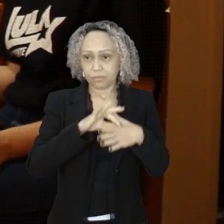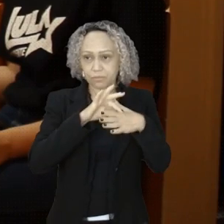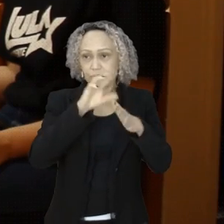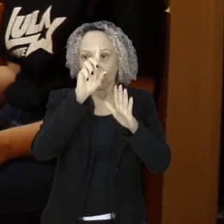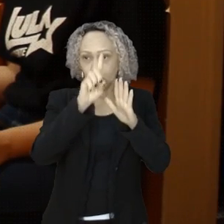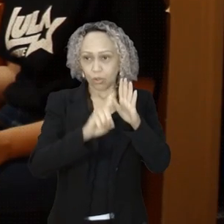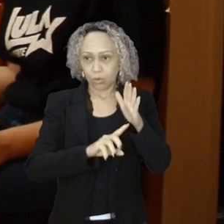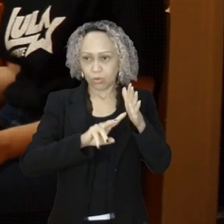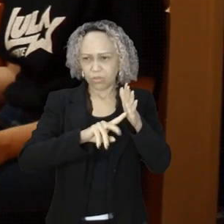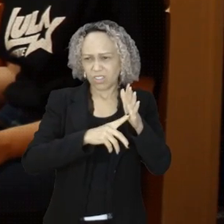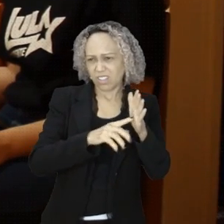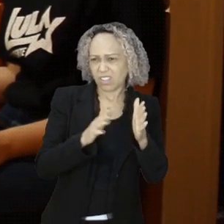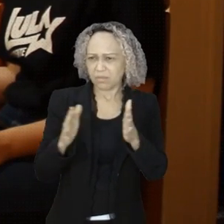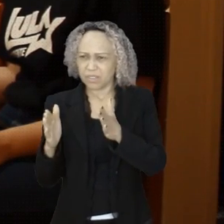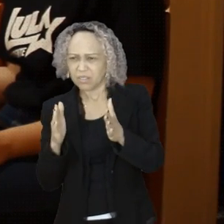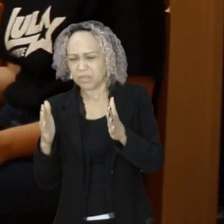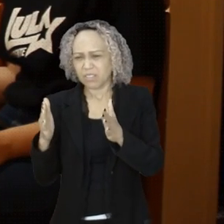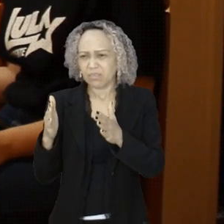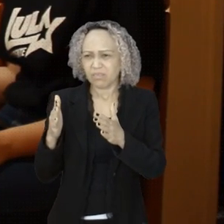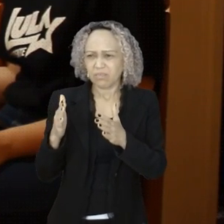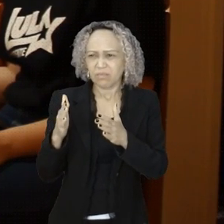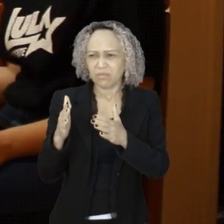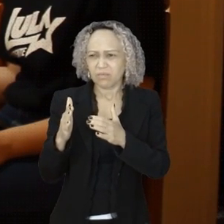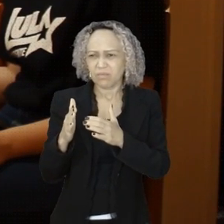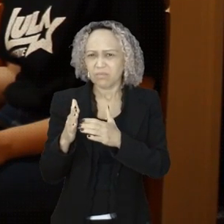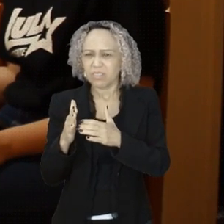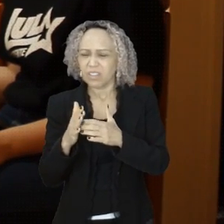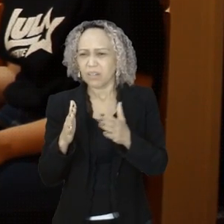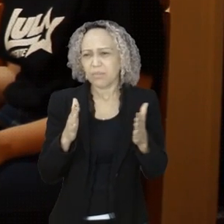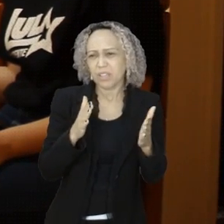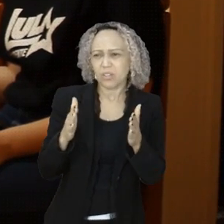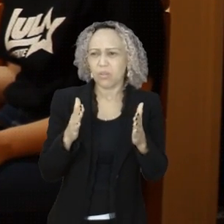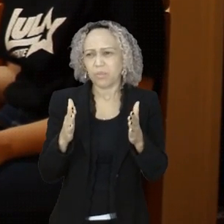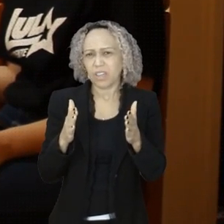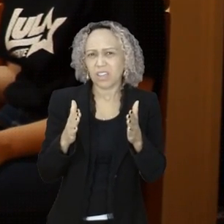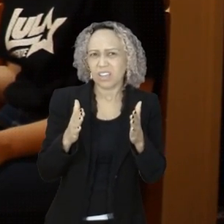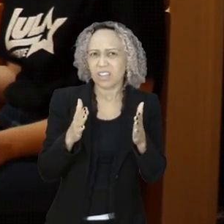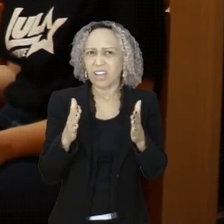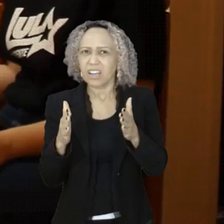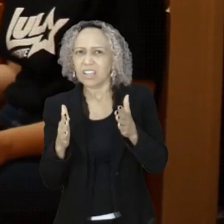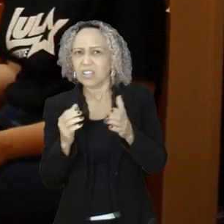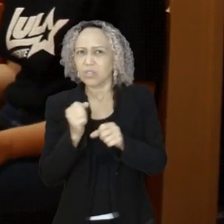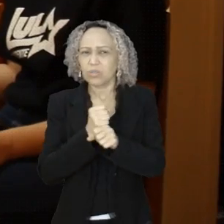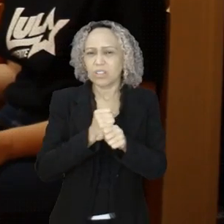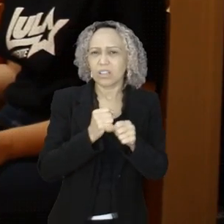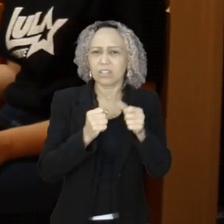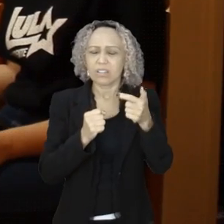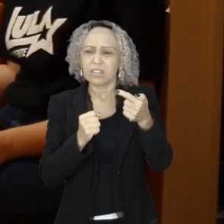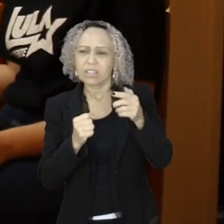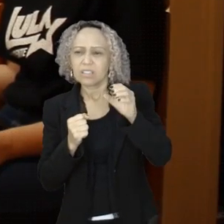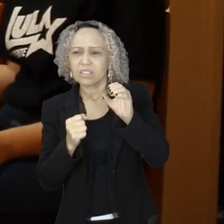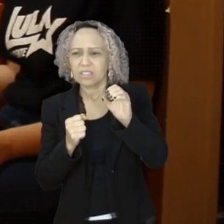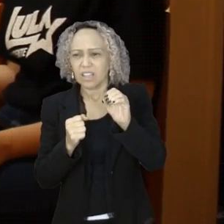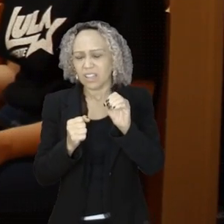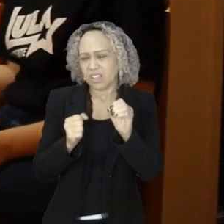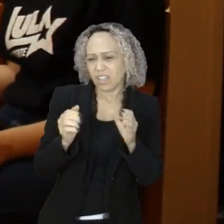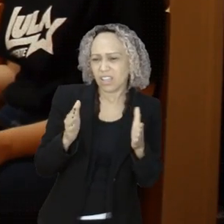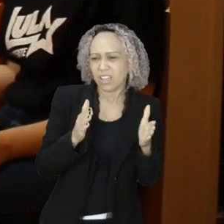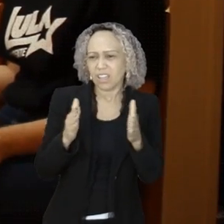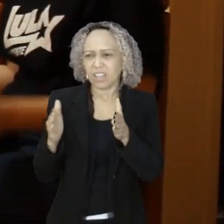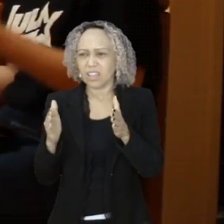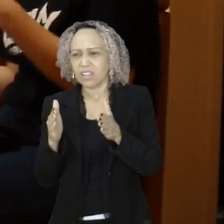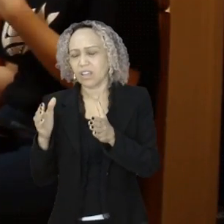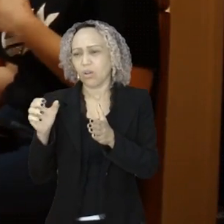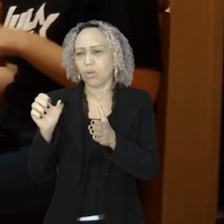década, final da década de. É, metade da década de 70 até metade da década